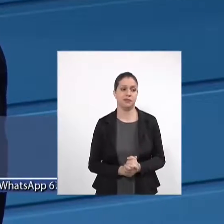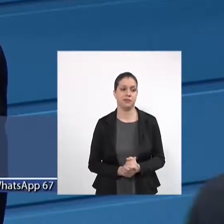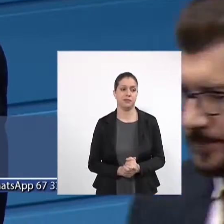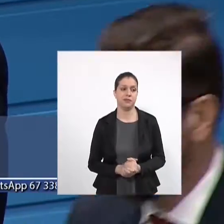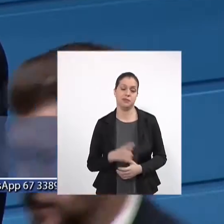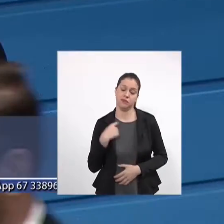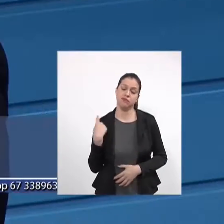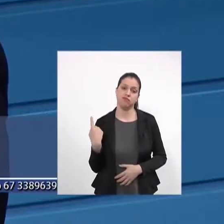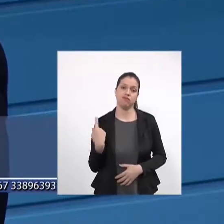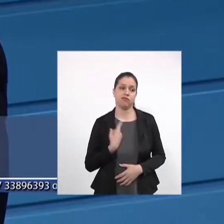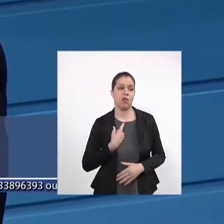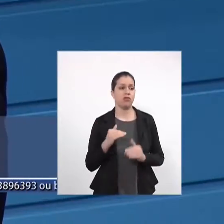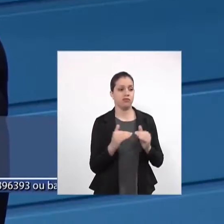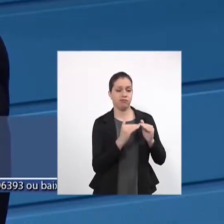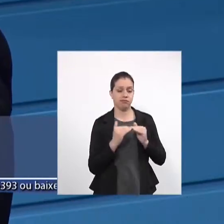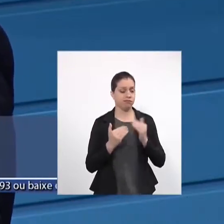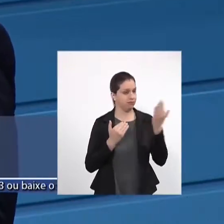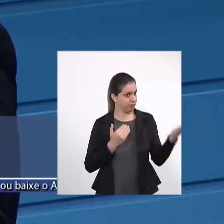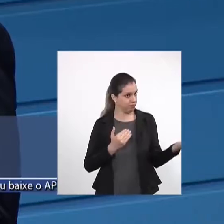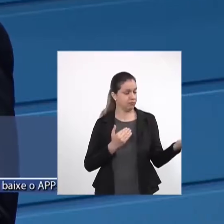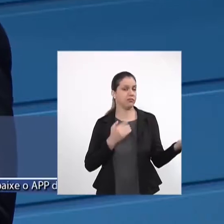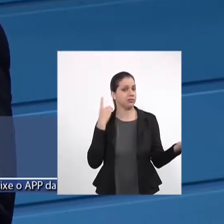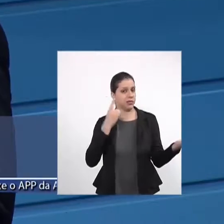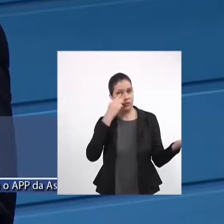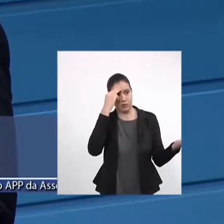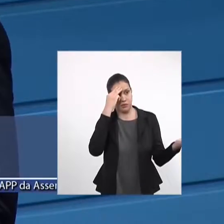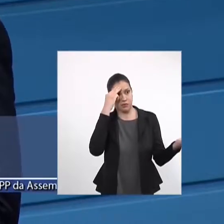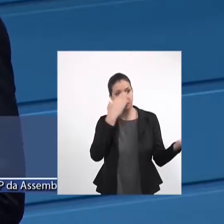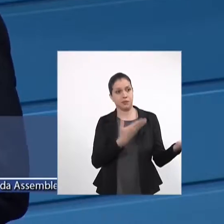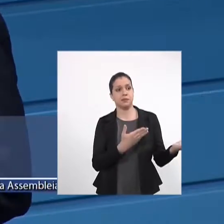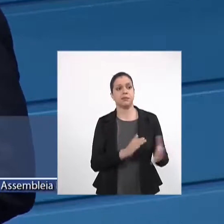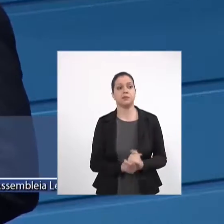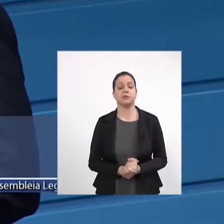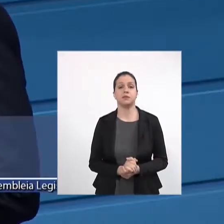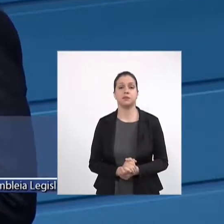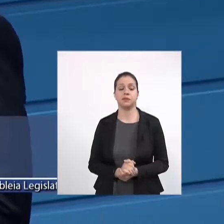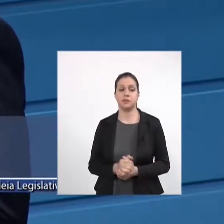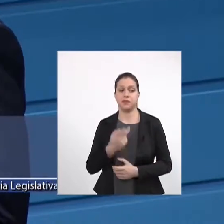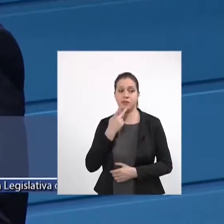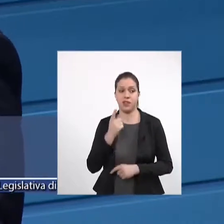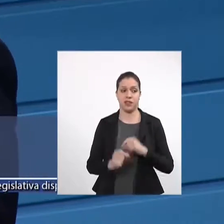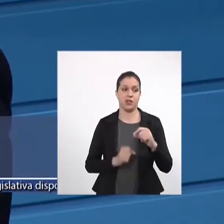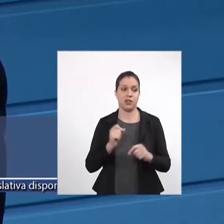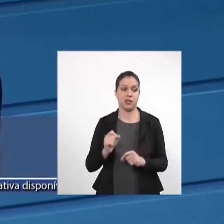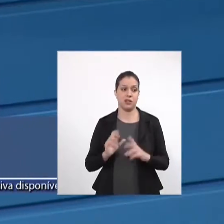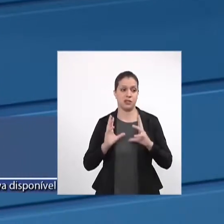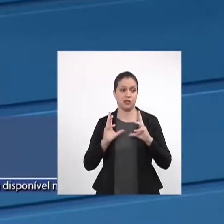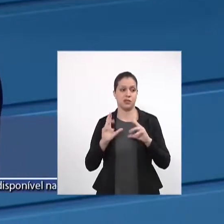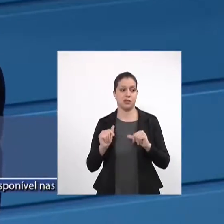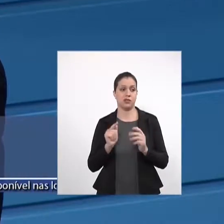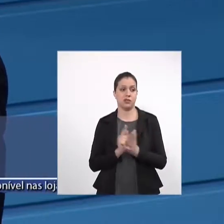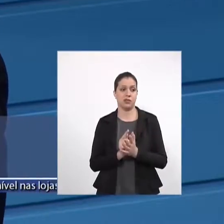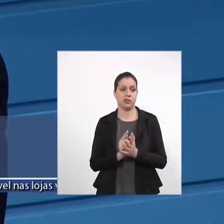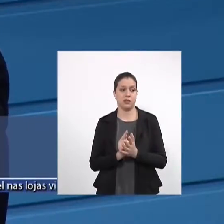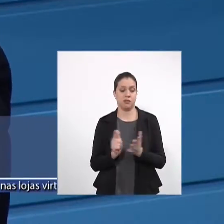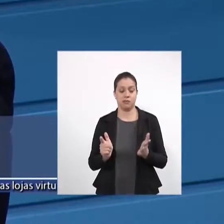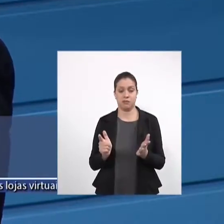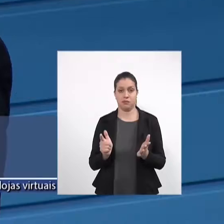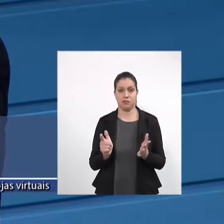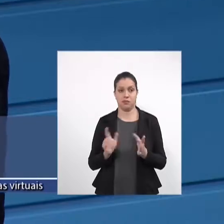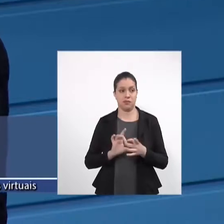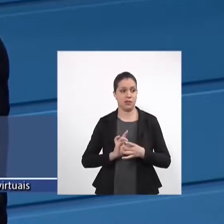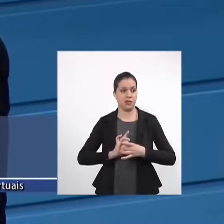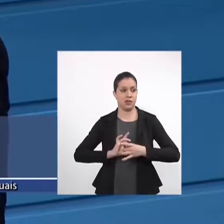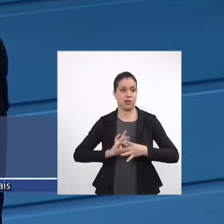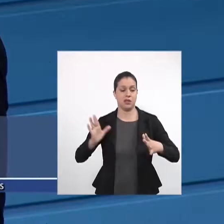vosso pensamento, deputado Barbosinha, e dizendo que a imprensa livre é muito importante.